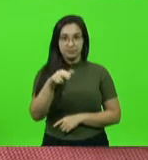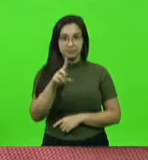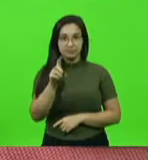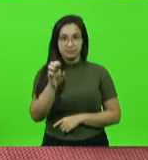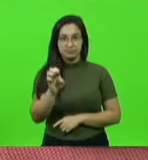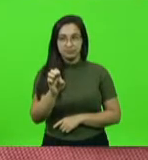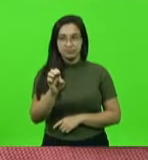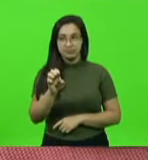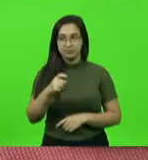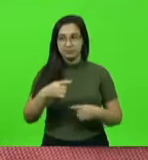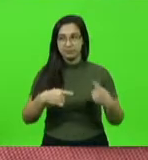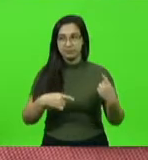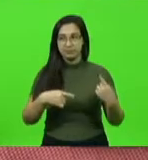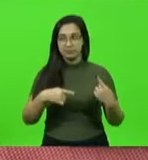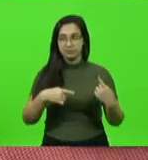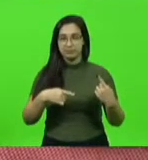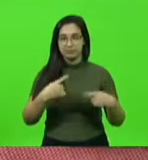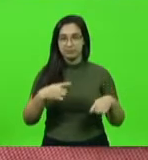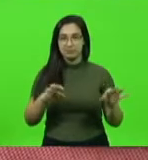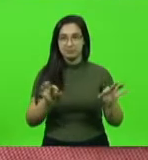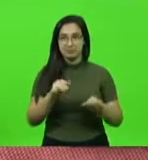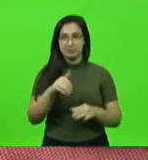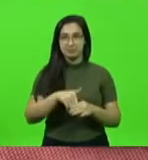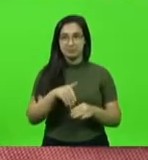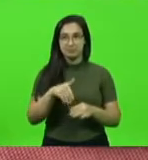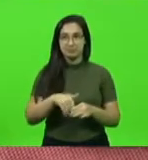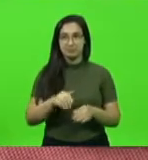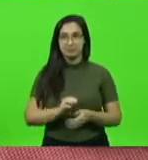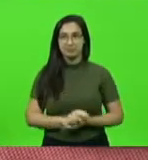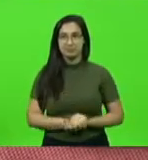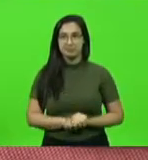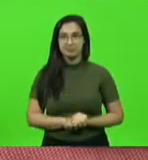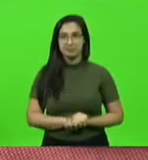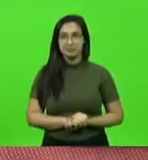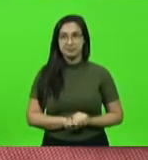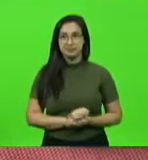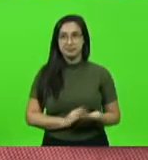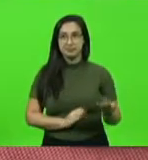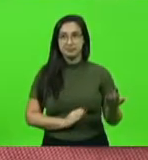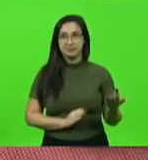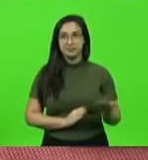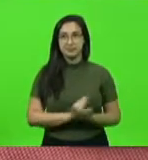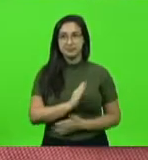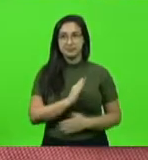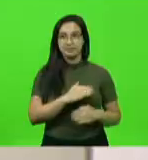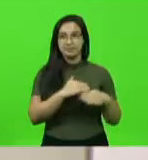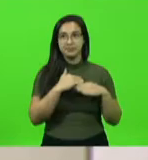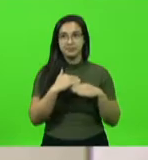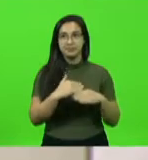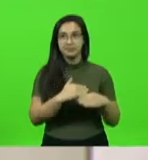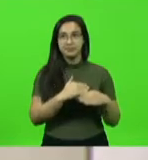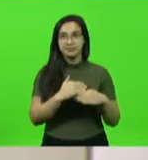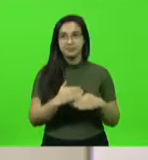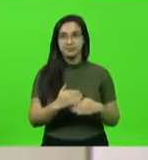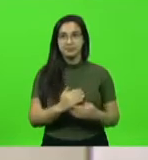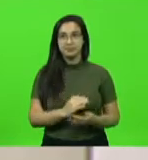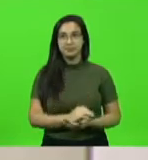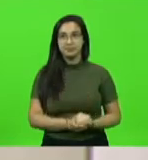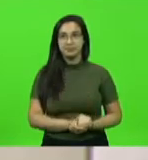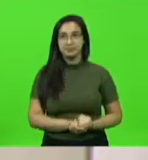Não havendo quem queira discutir, em votação. Deputados que aprovam, permaneçam como se encontram. Aprovado por